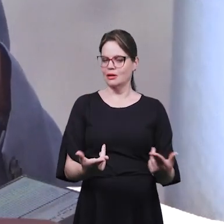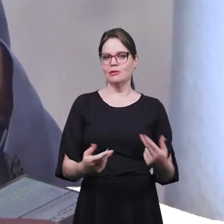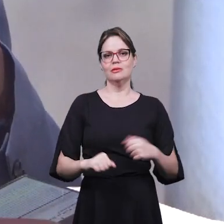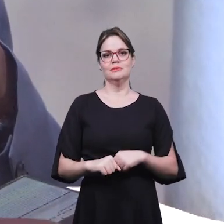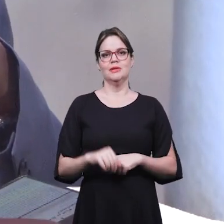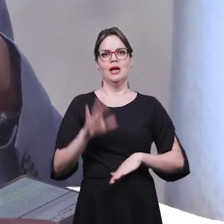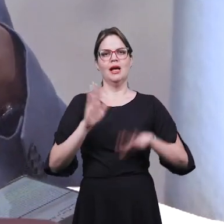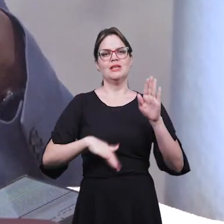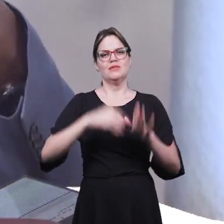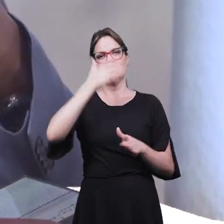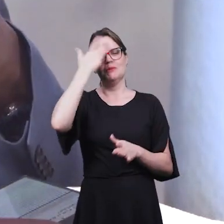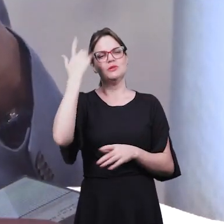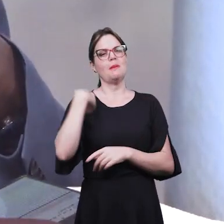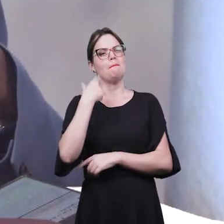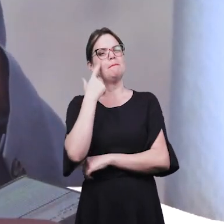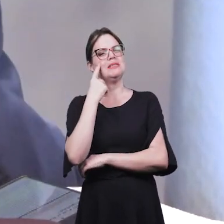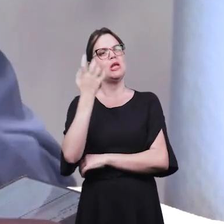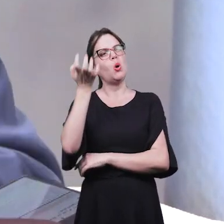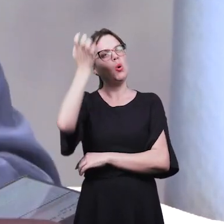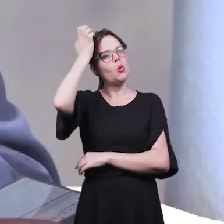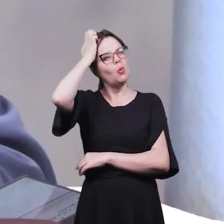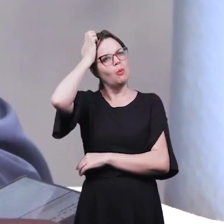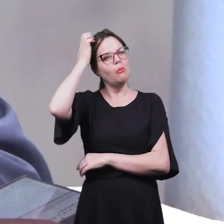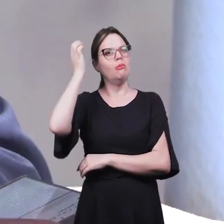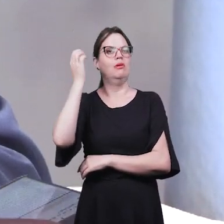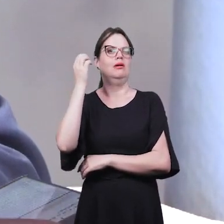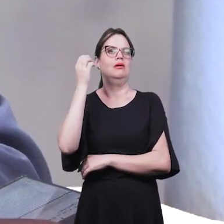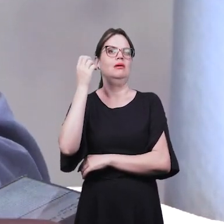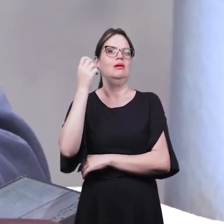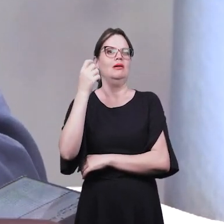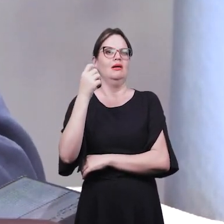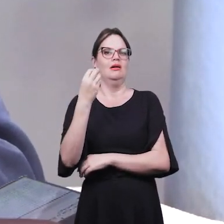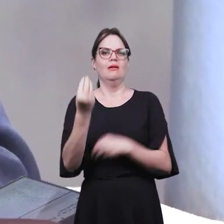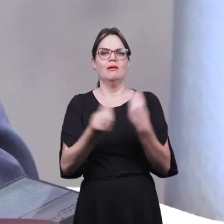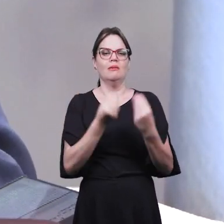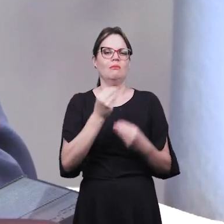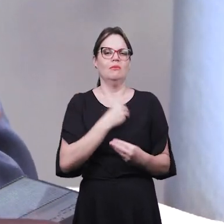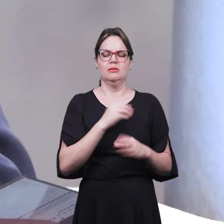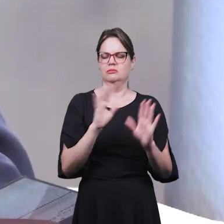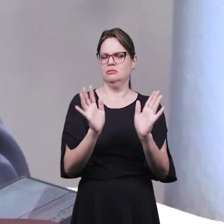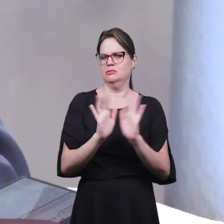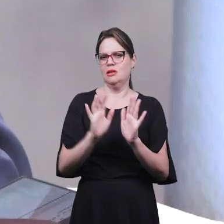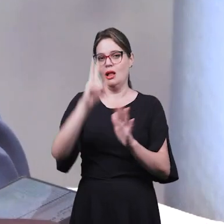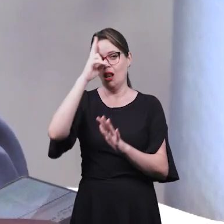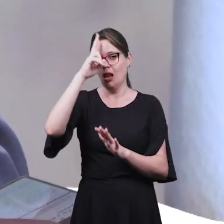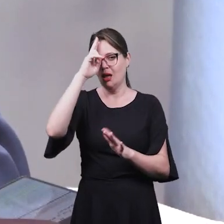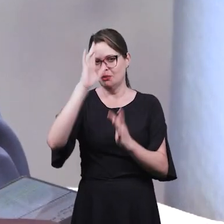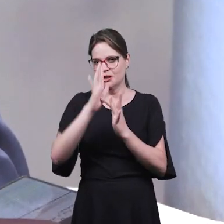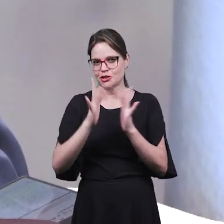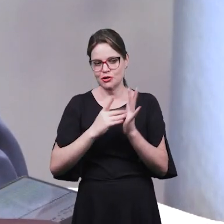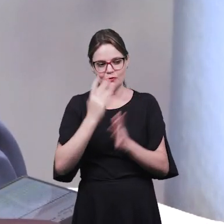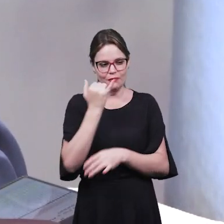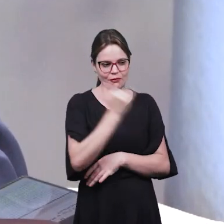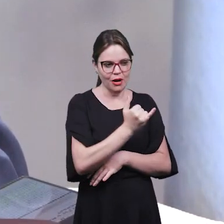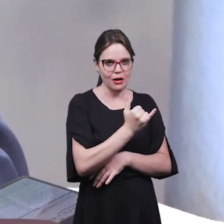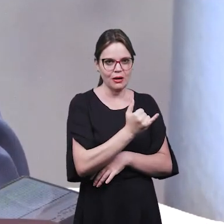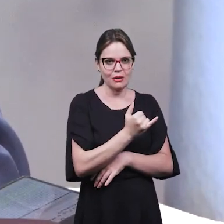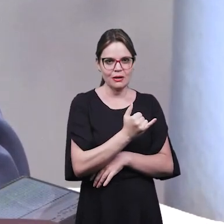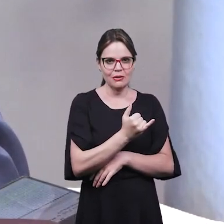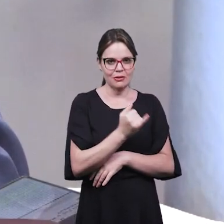que estão, com a culpa. Lembra sempre de uma coisa seguinte, que é como Jesus falou para esse homem, a mesma palavra que damos,